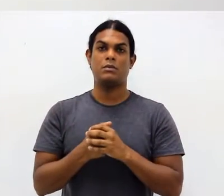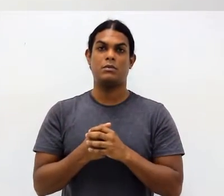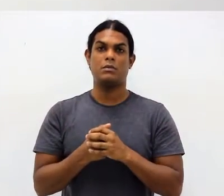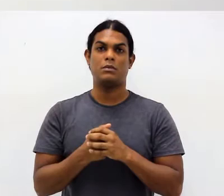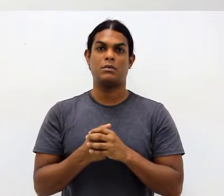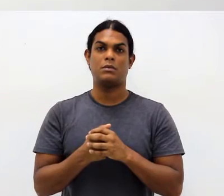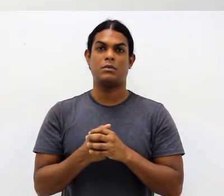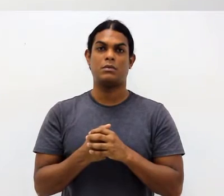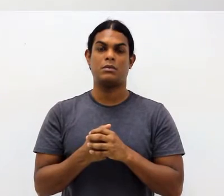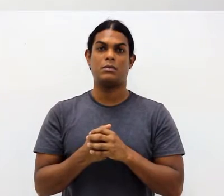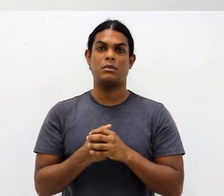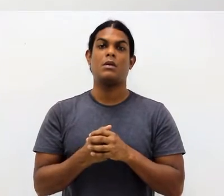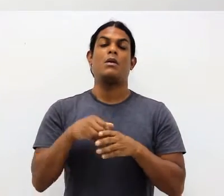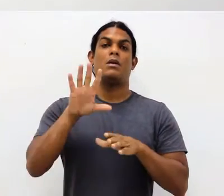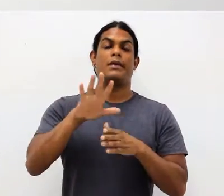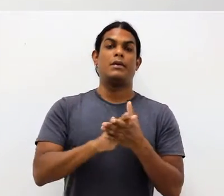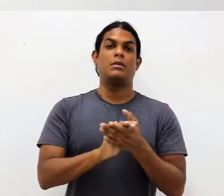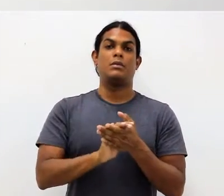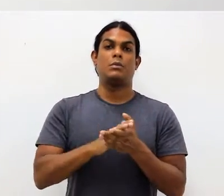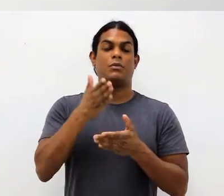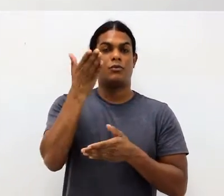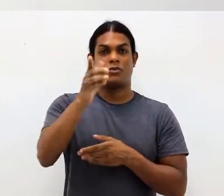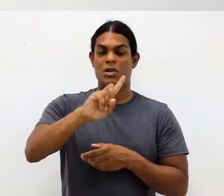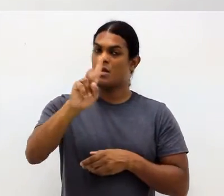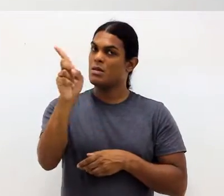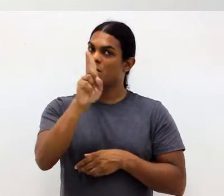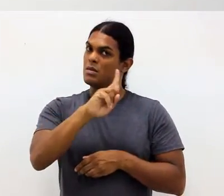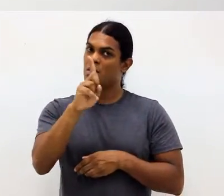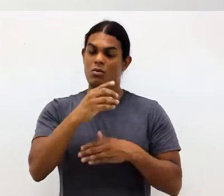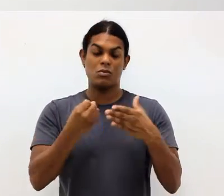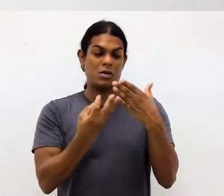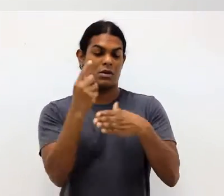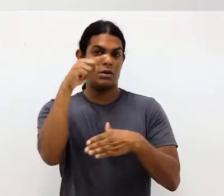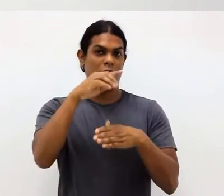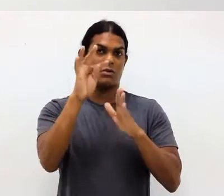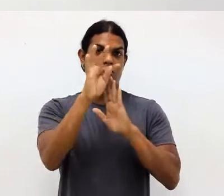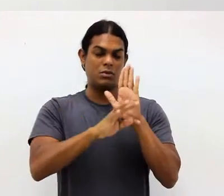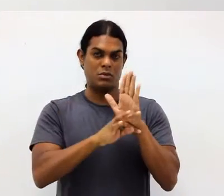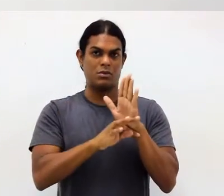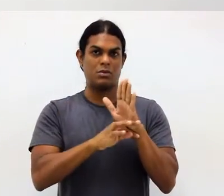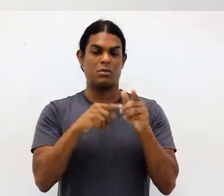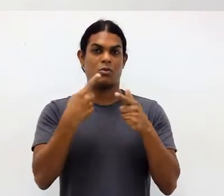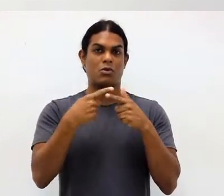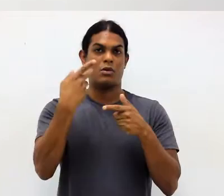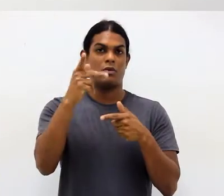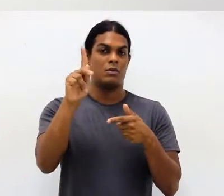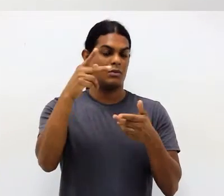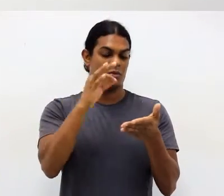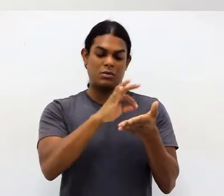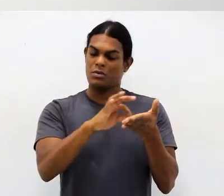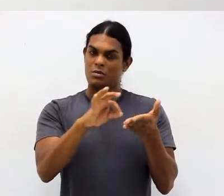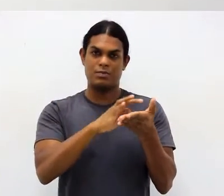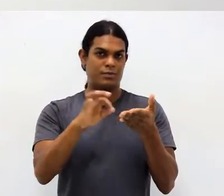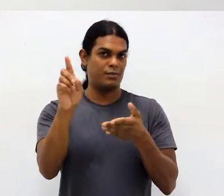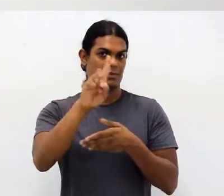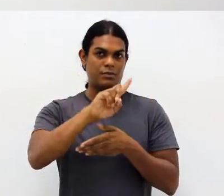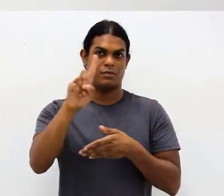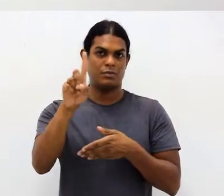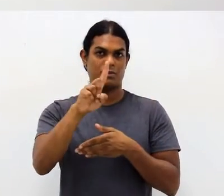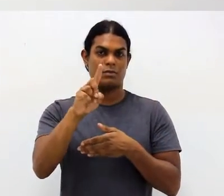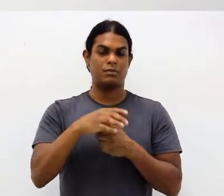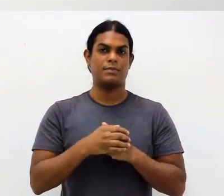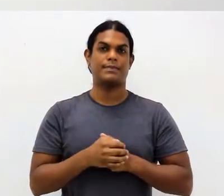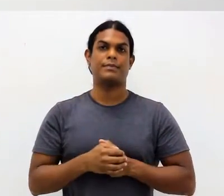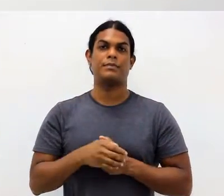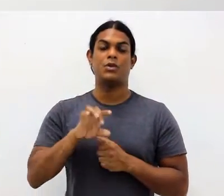são, por exemplo, a coautoria. Então, eu não sou autora exclusiva de um material, vou produzir ele junto com outras pessoas que vão